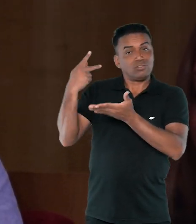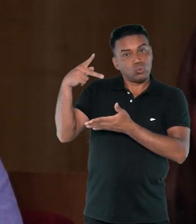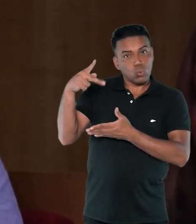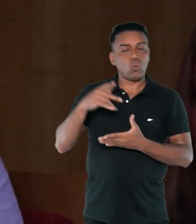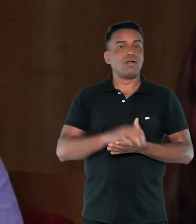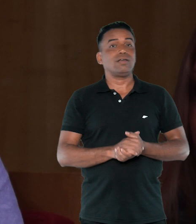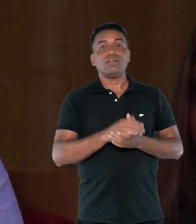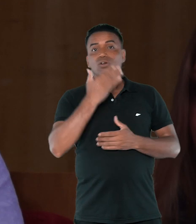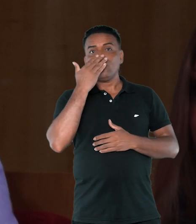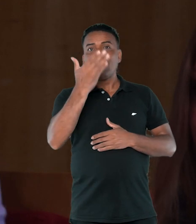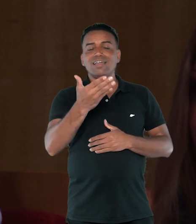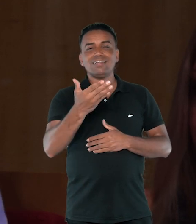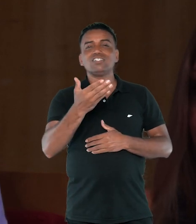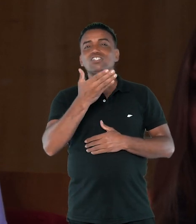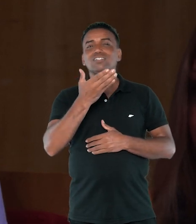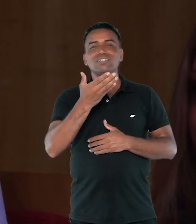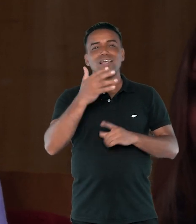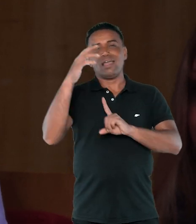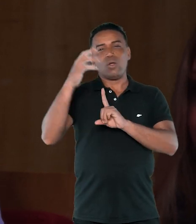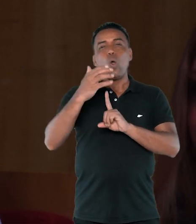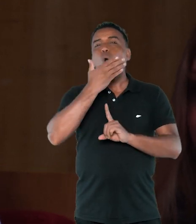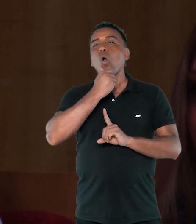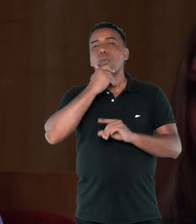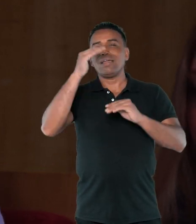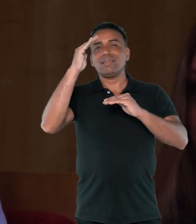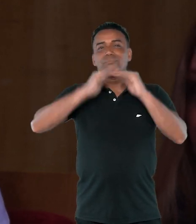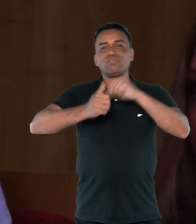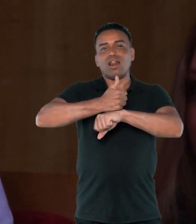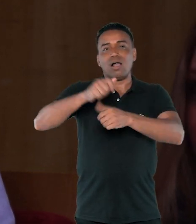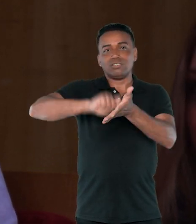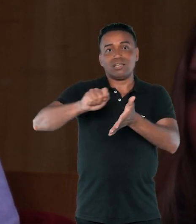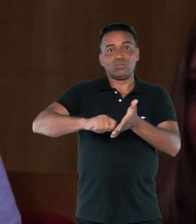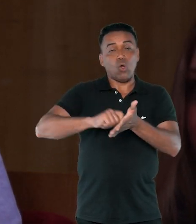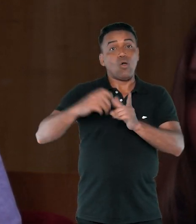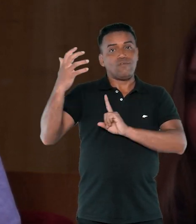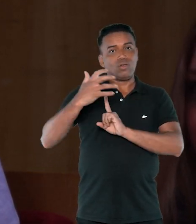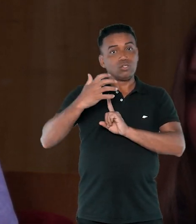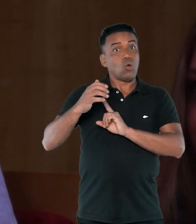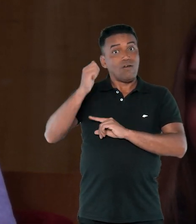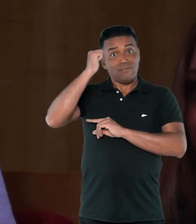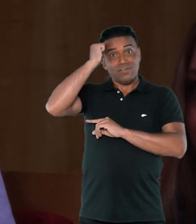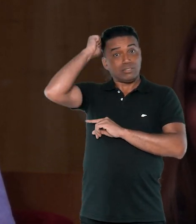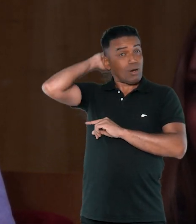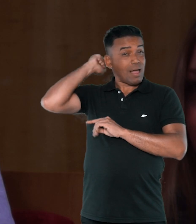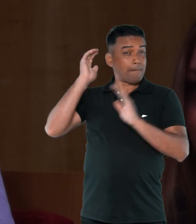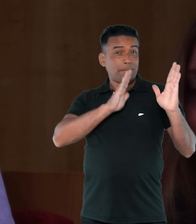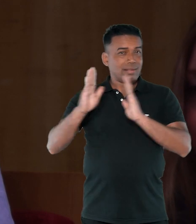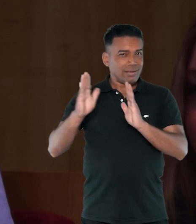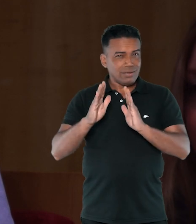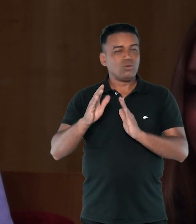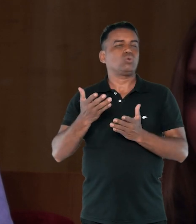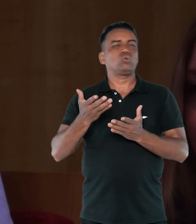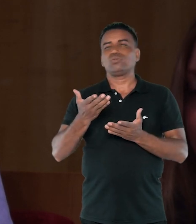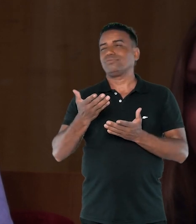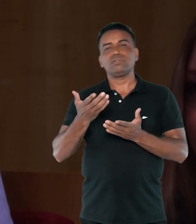gente. Lá em casa tem uma prateleira de livros que você não deixa ninguém chegar perto. E eu gostaria que